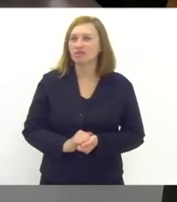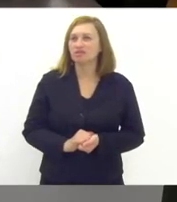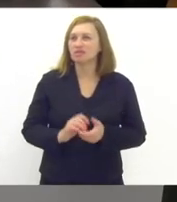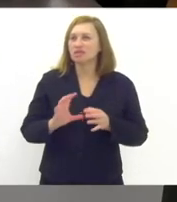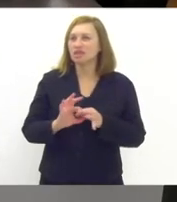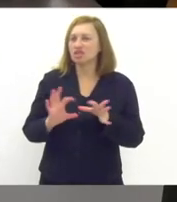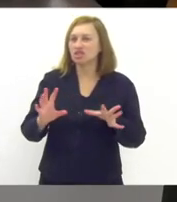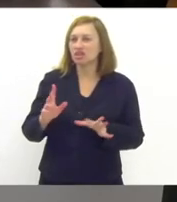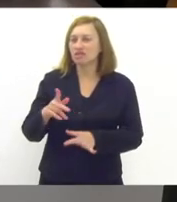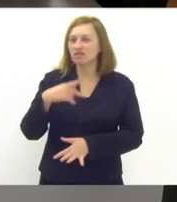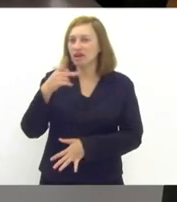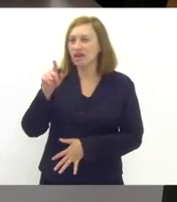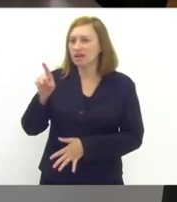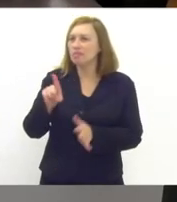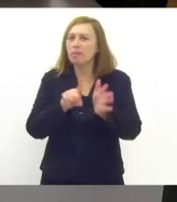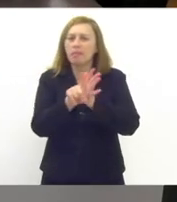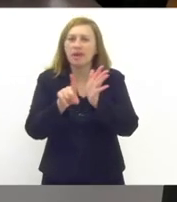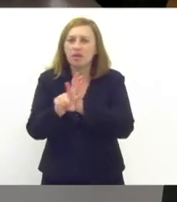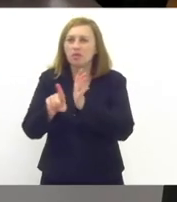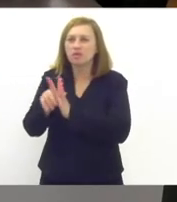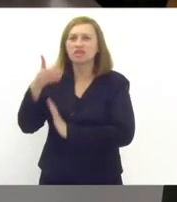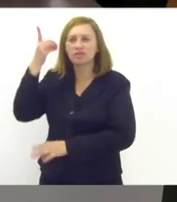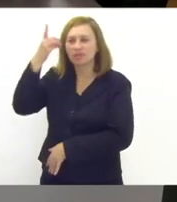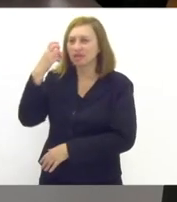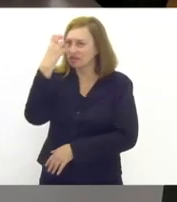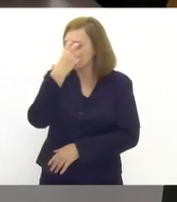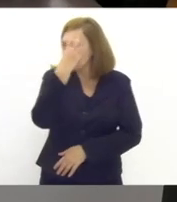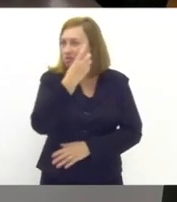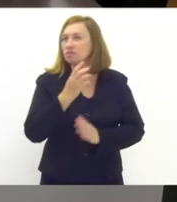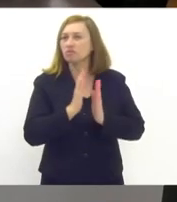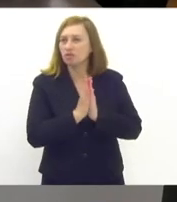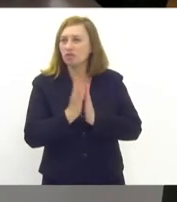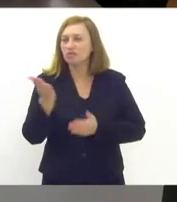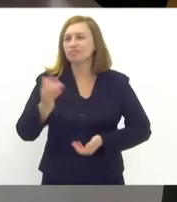fala aqui para perguntas. Deputada Verônica Lima, por favor.